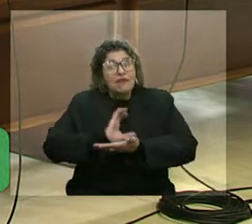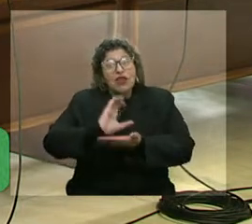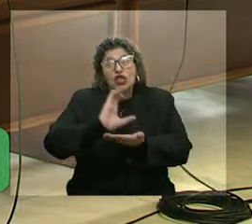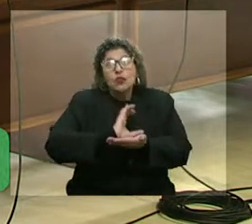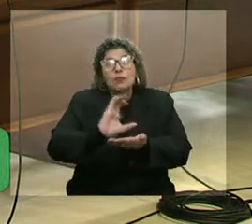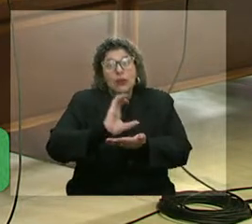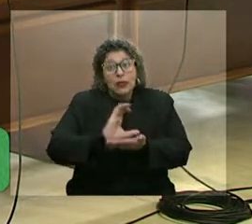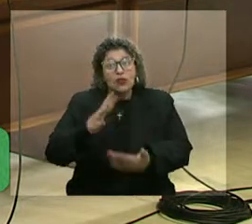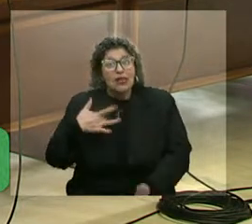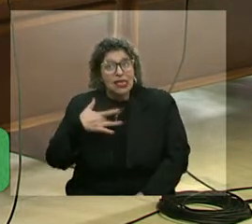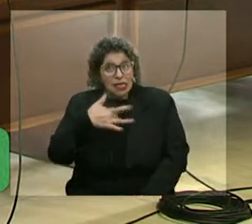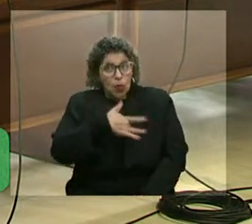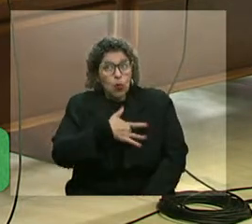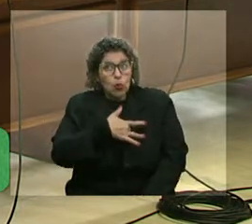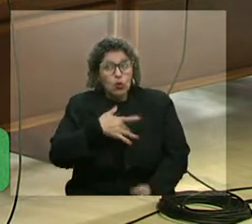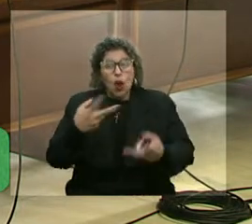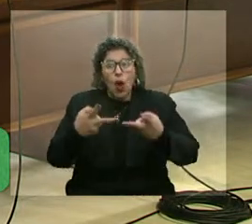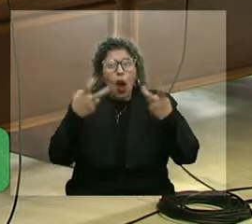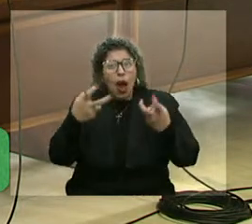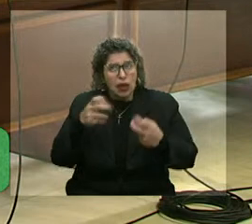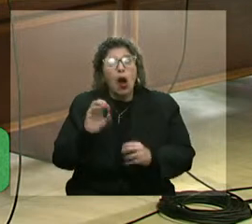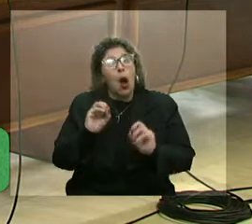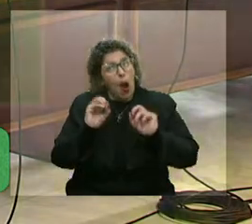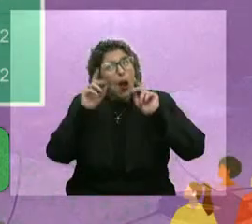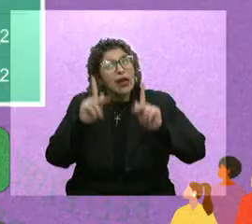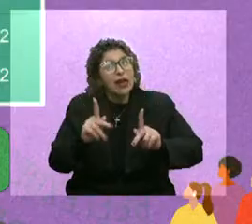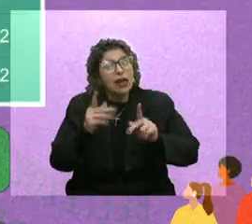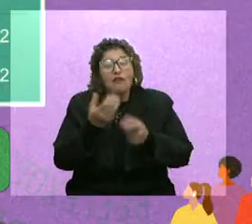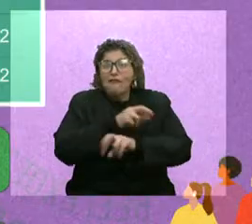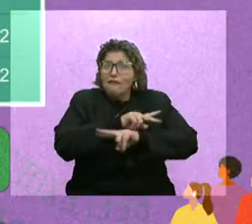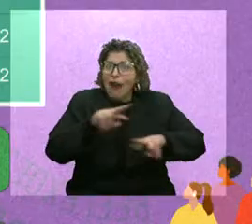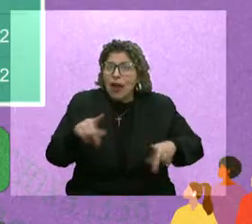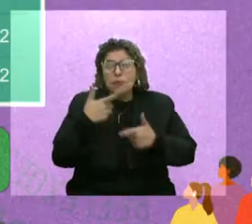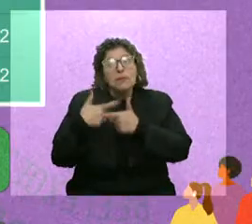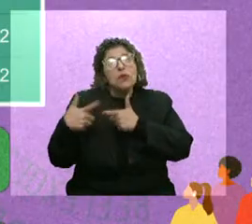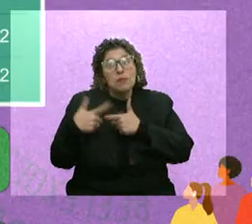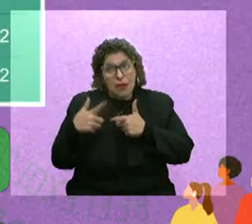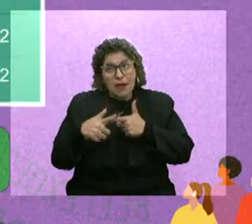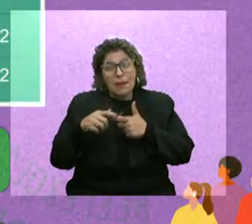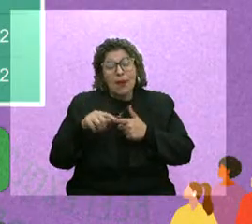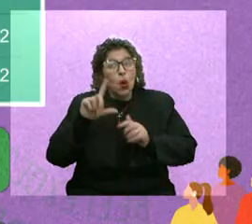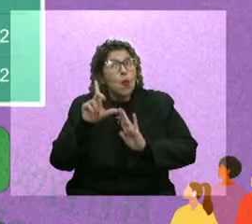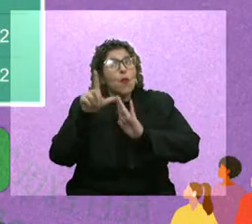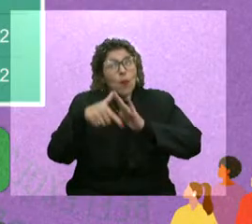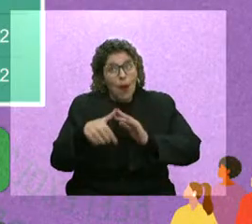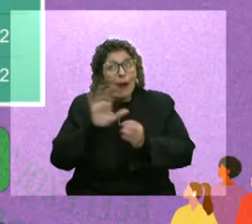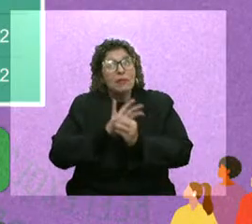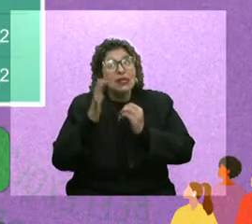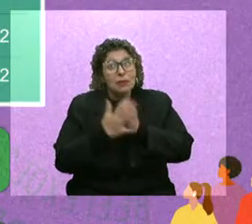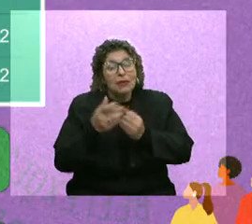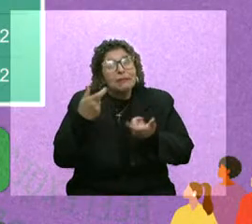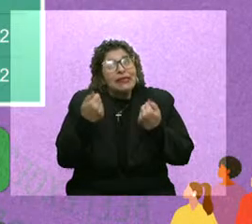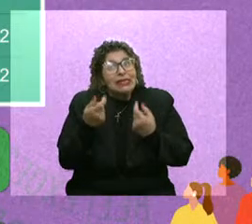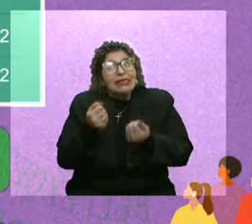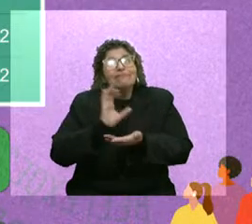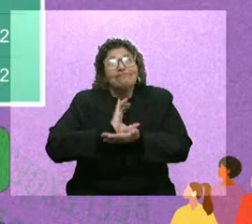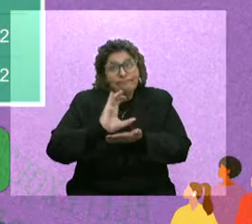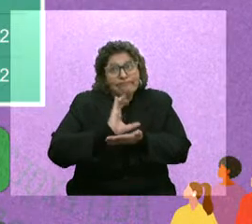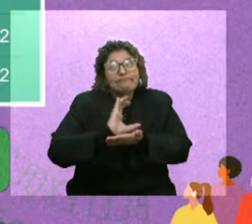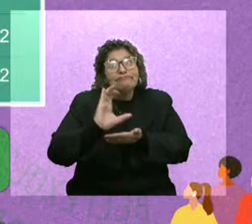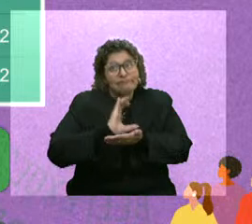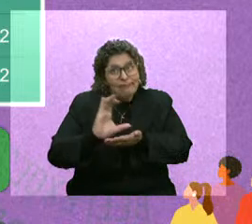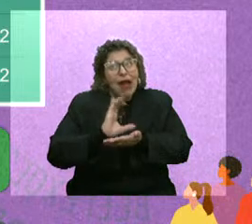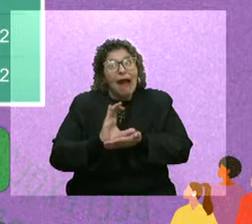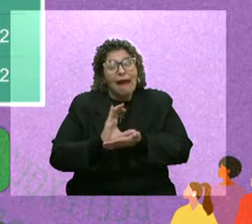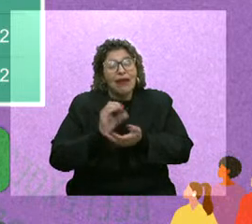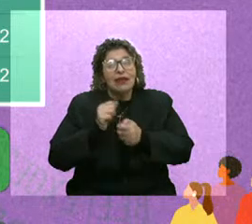na saúde, eles olham para a saúde e dizem, ok, com tanto problema que nós tivemos, o pós-pandemia vai precisar de mais recursos do que o normal, eles